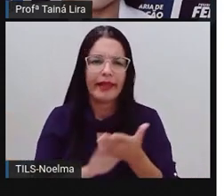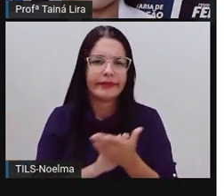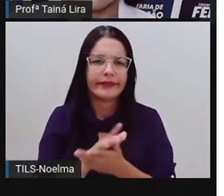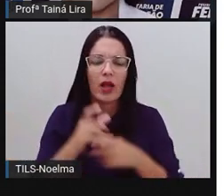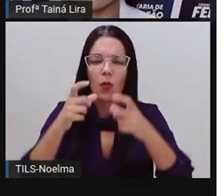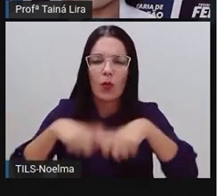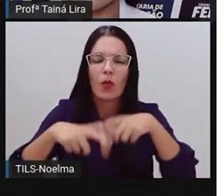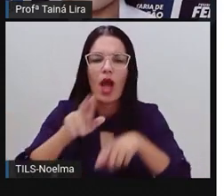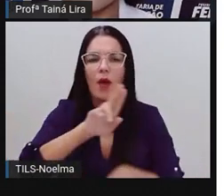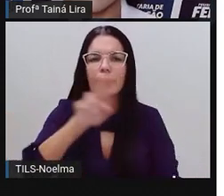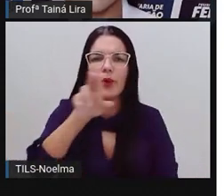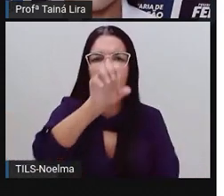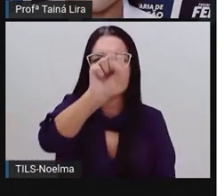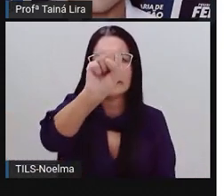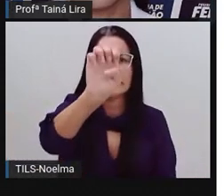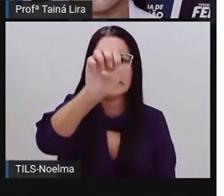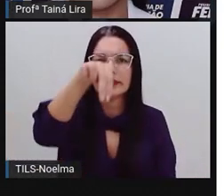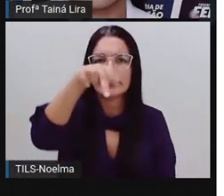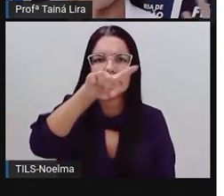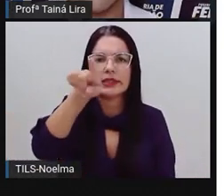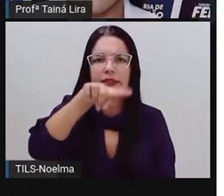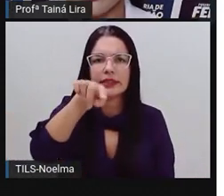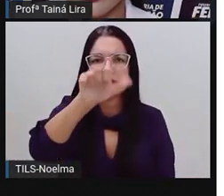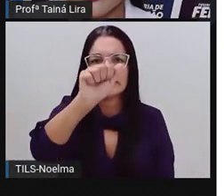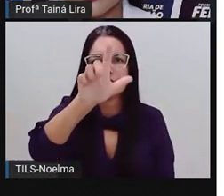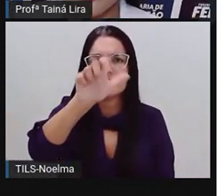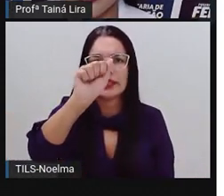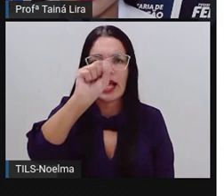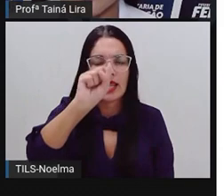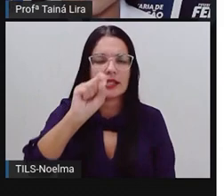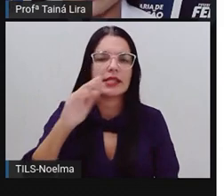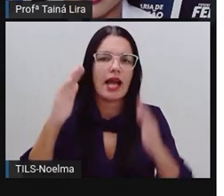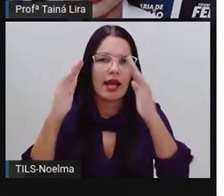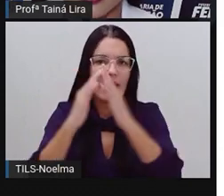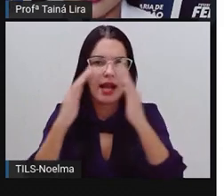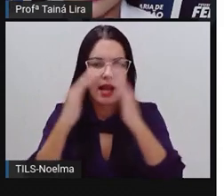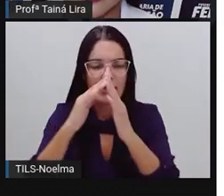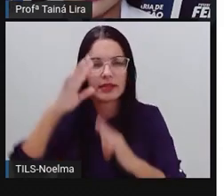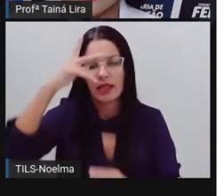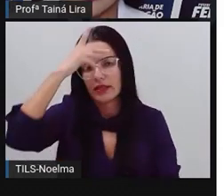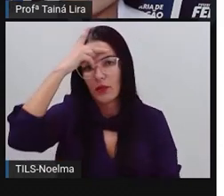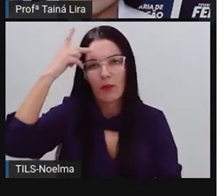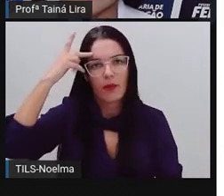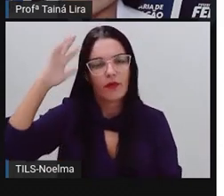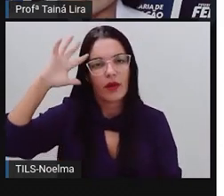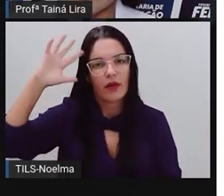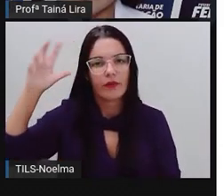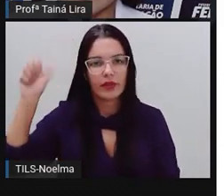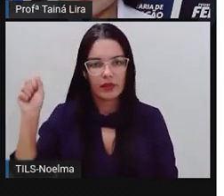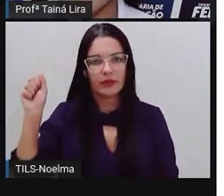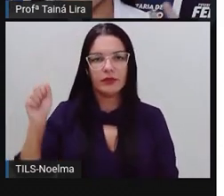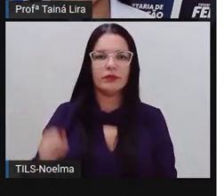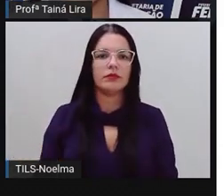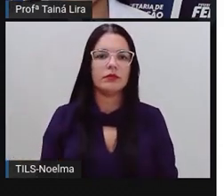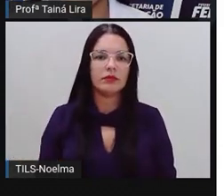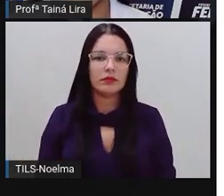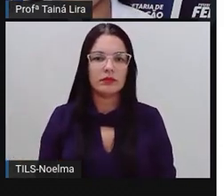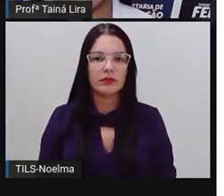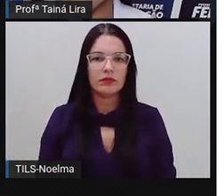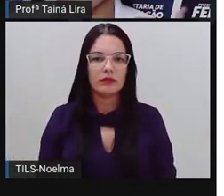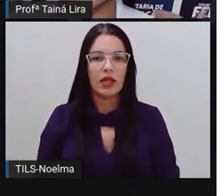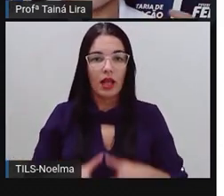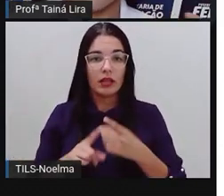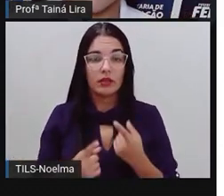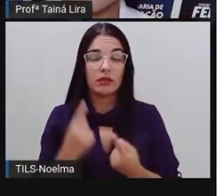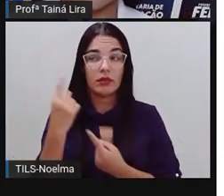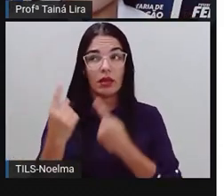senzalas onde eles ficavam ali Acorrentados e dormiam nas senzalas tá bom E aí Alguns